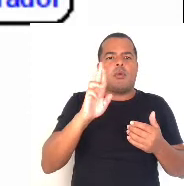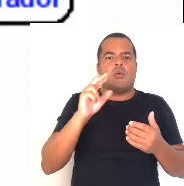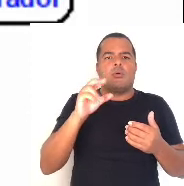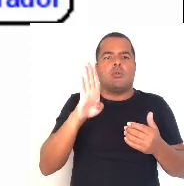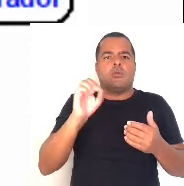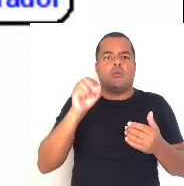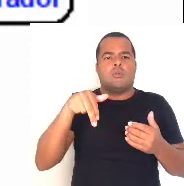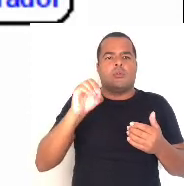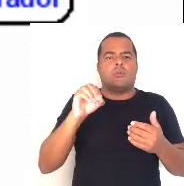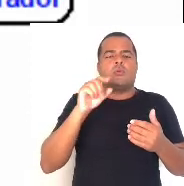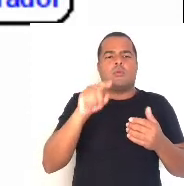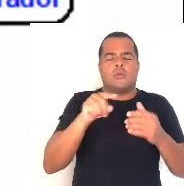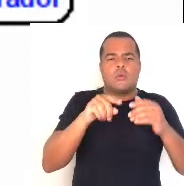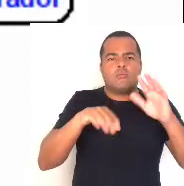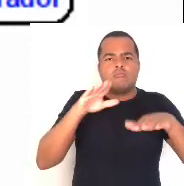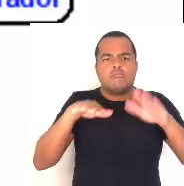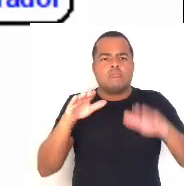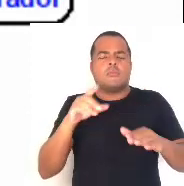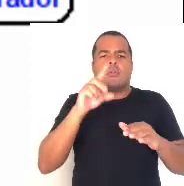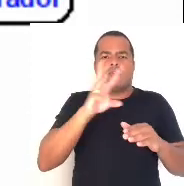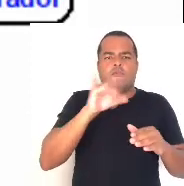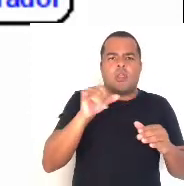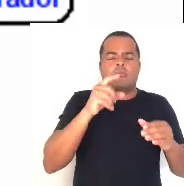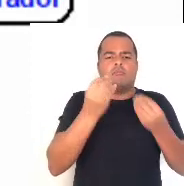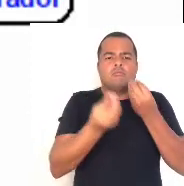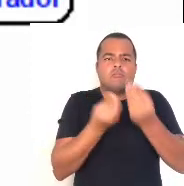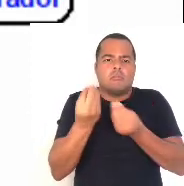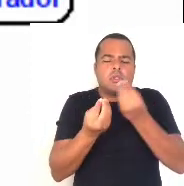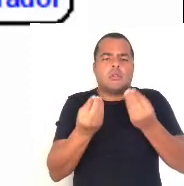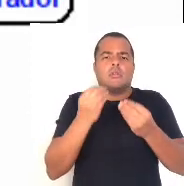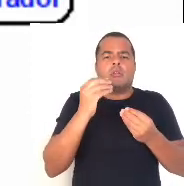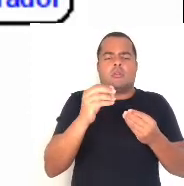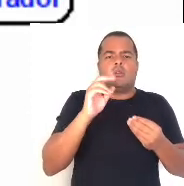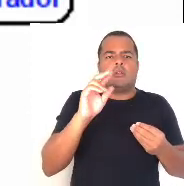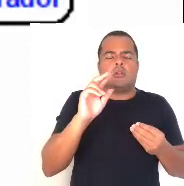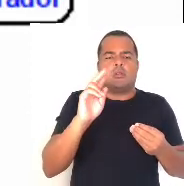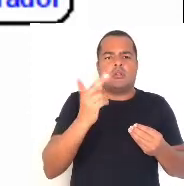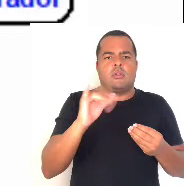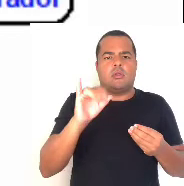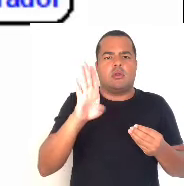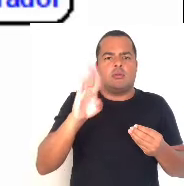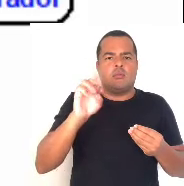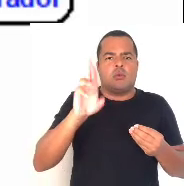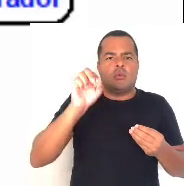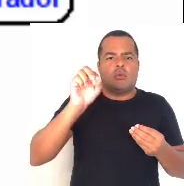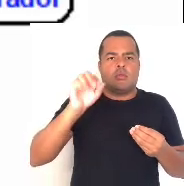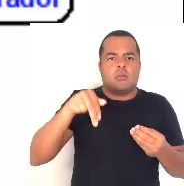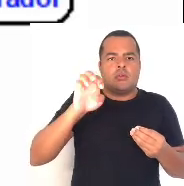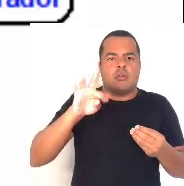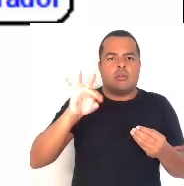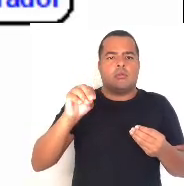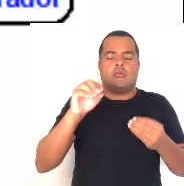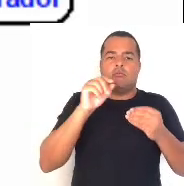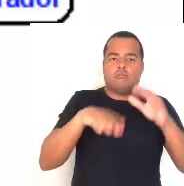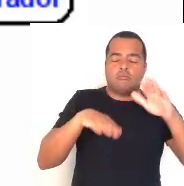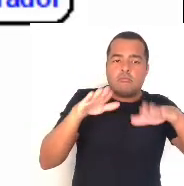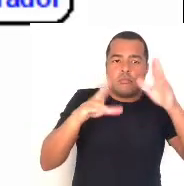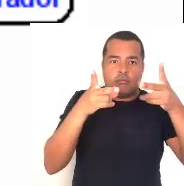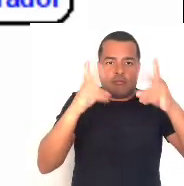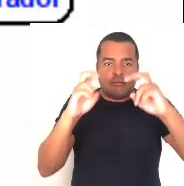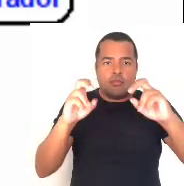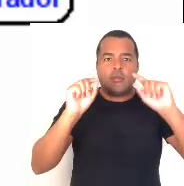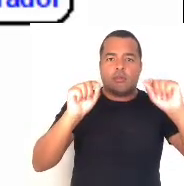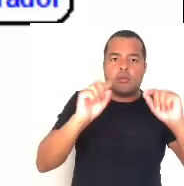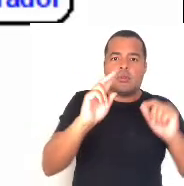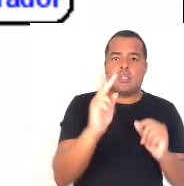carbono do substrato, automaticamente o grupo abandonador vai estar saindo, que no caso aqui é o íon brometo. Então, a gente, no estado de